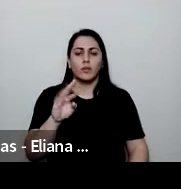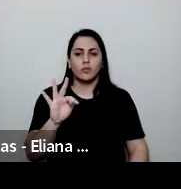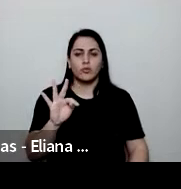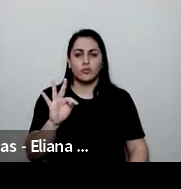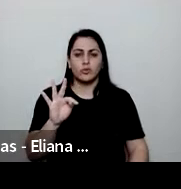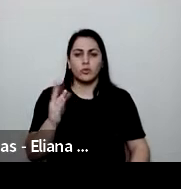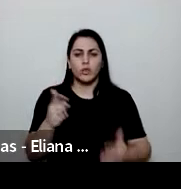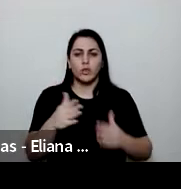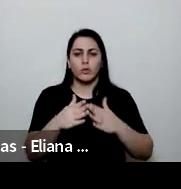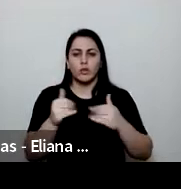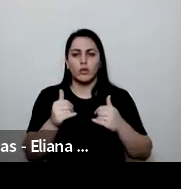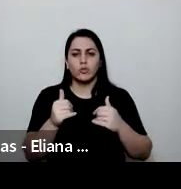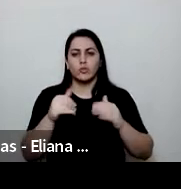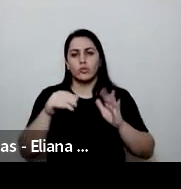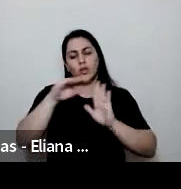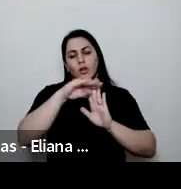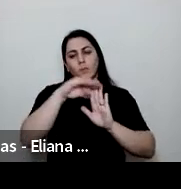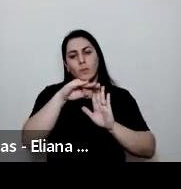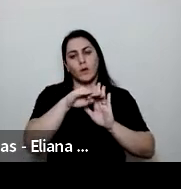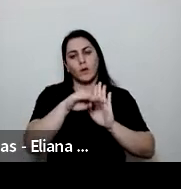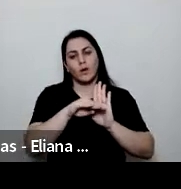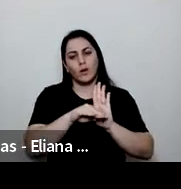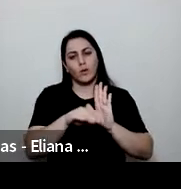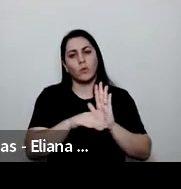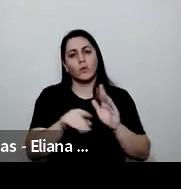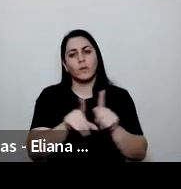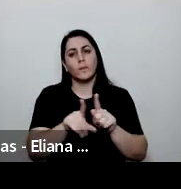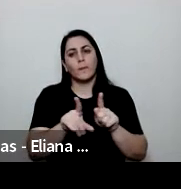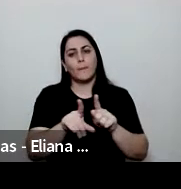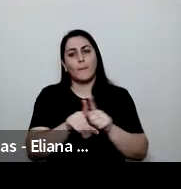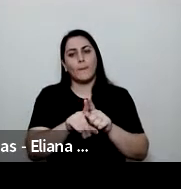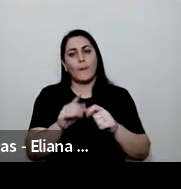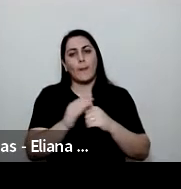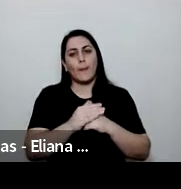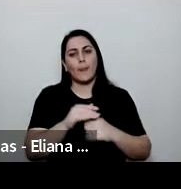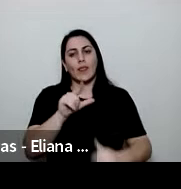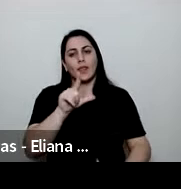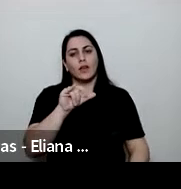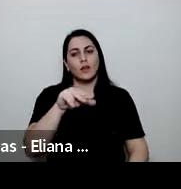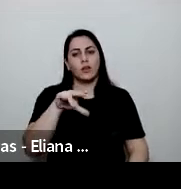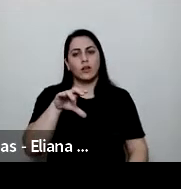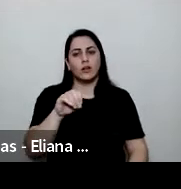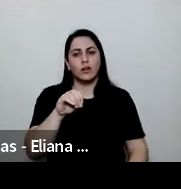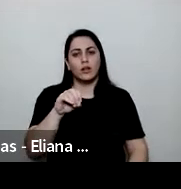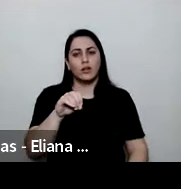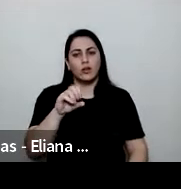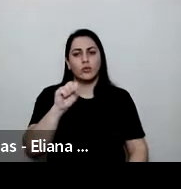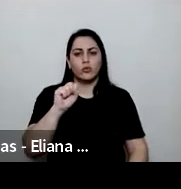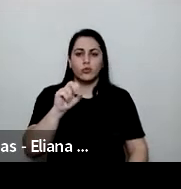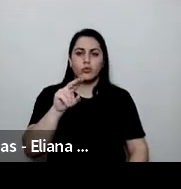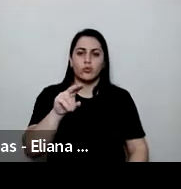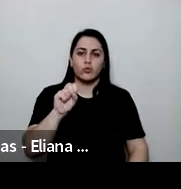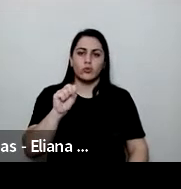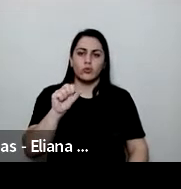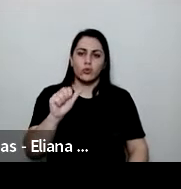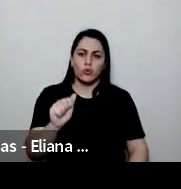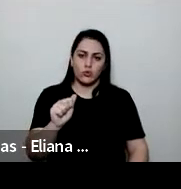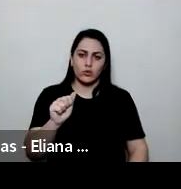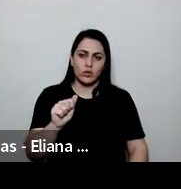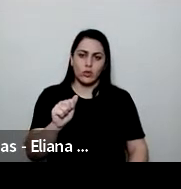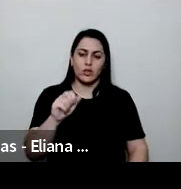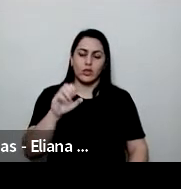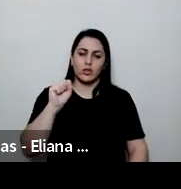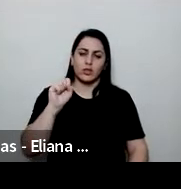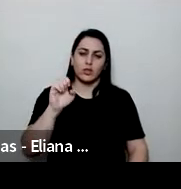nas faltas e nas publicações Lino Souza segundo Apesar de eu ter indicado no